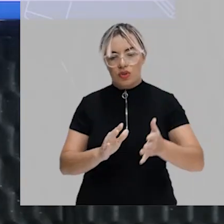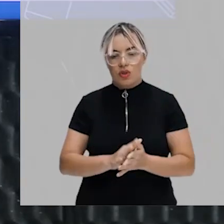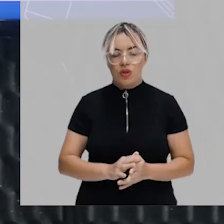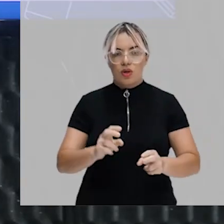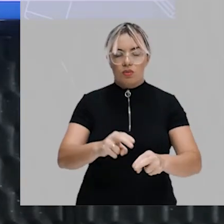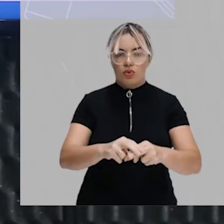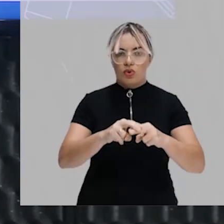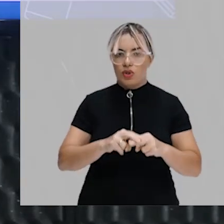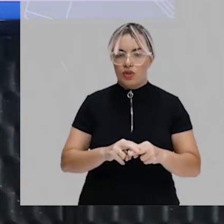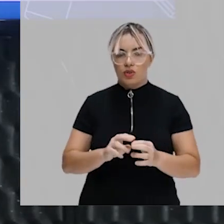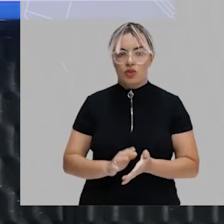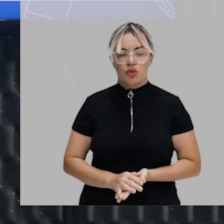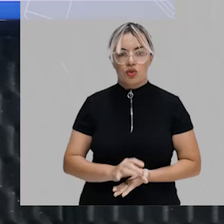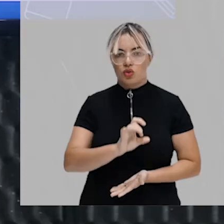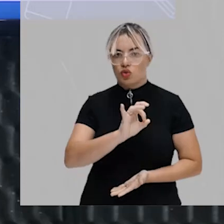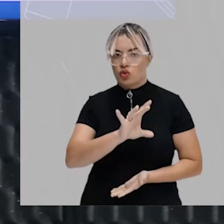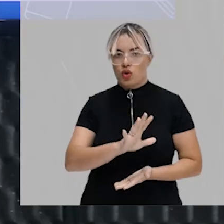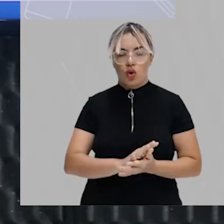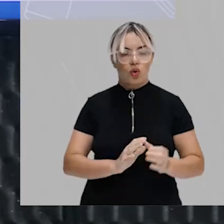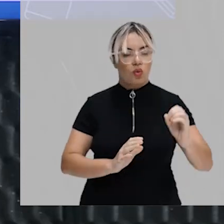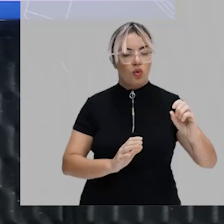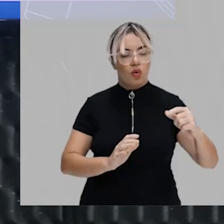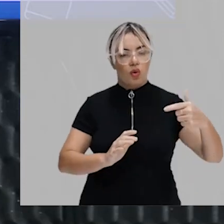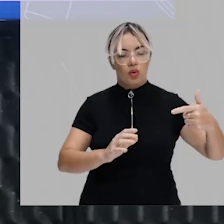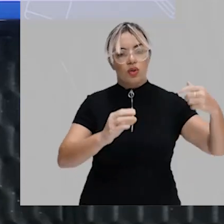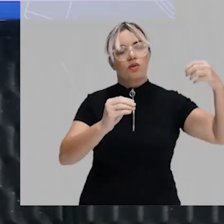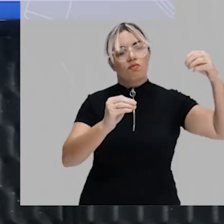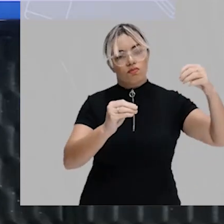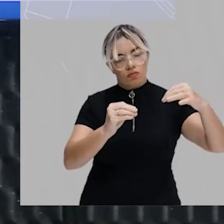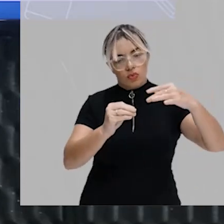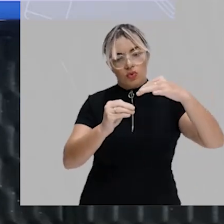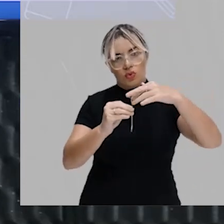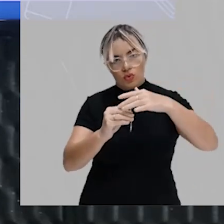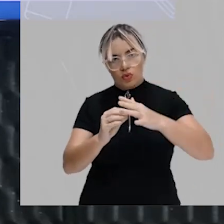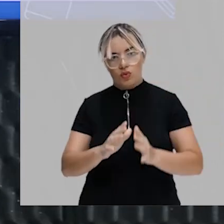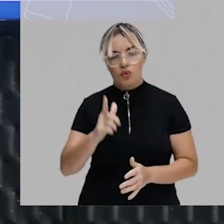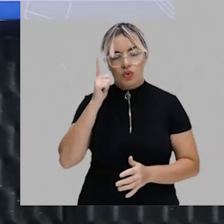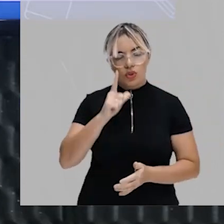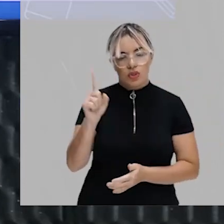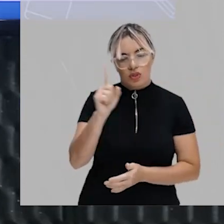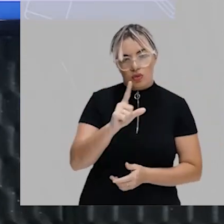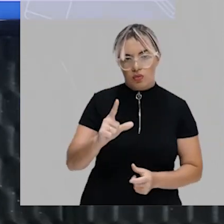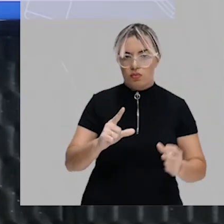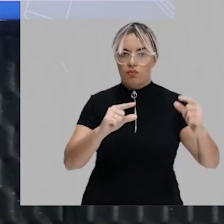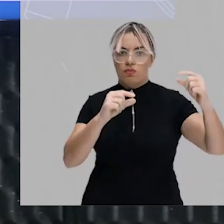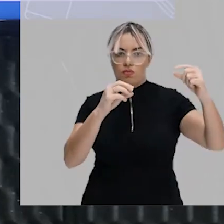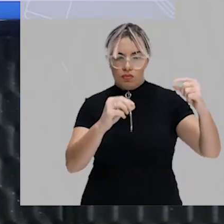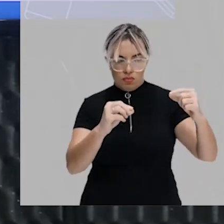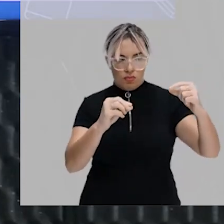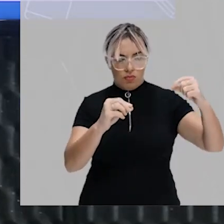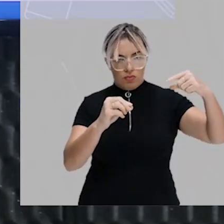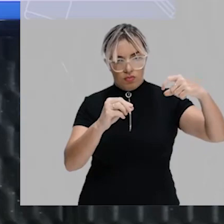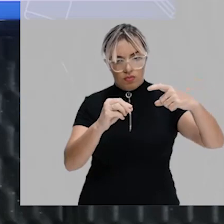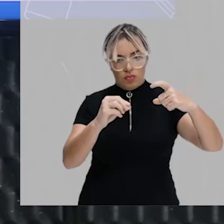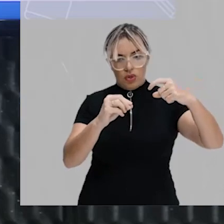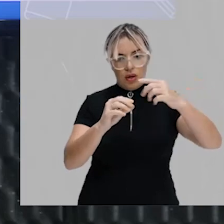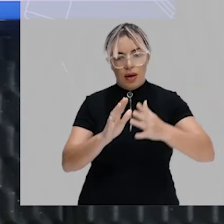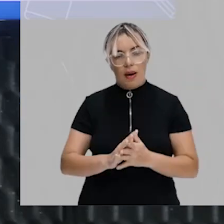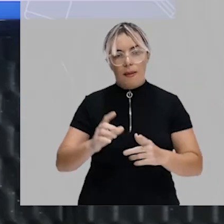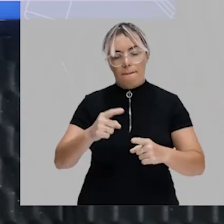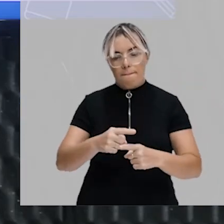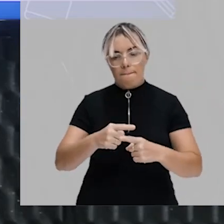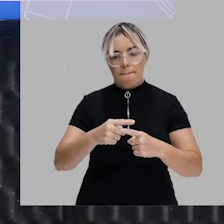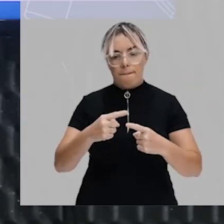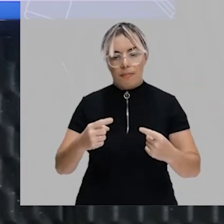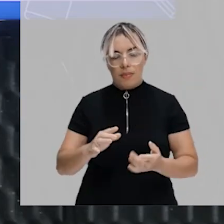assim eles não conseguiam também se multiplicar. E enquanto esse gargalo não foi quebrado, o caldo